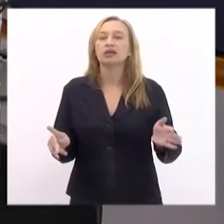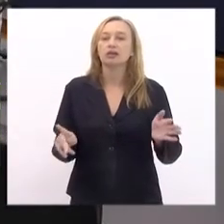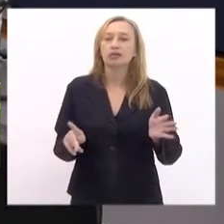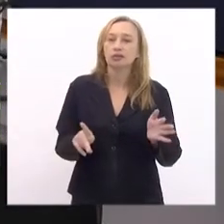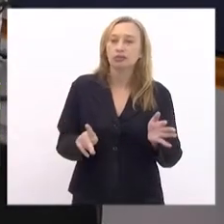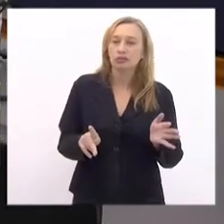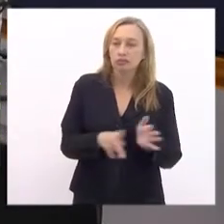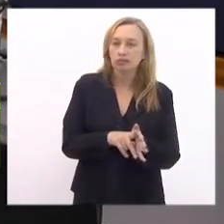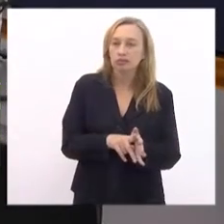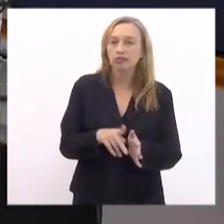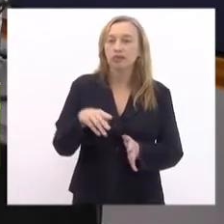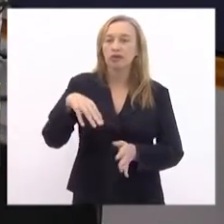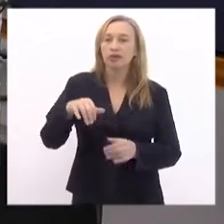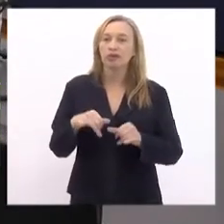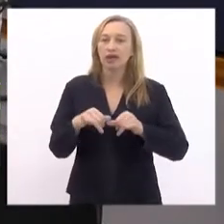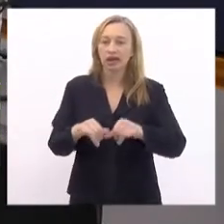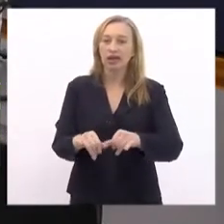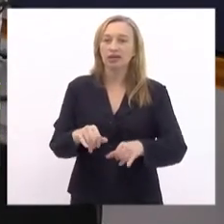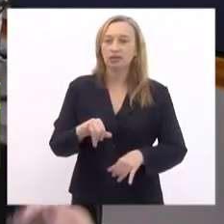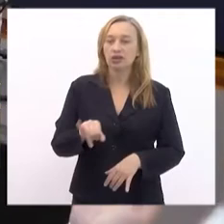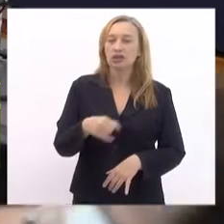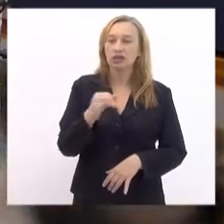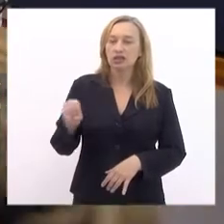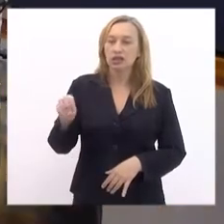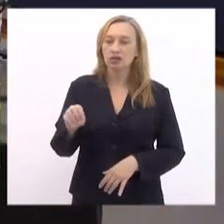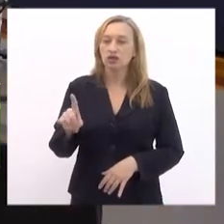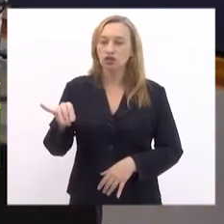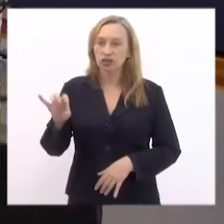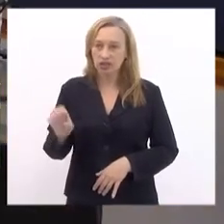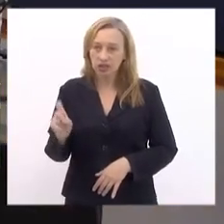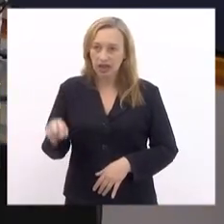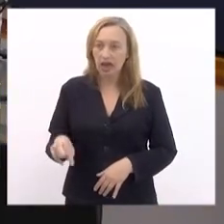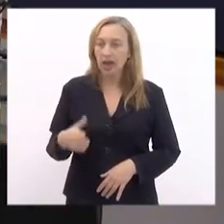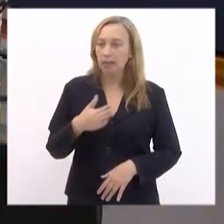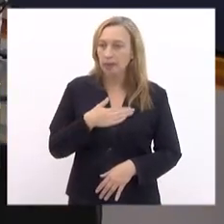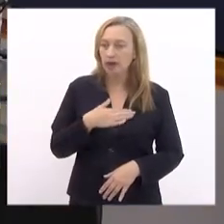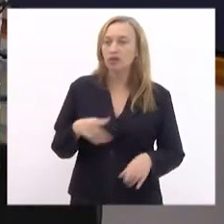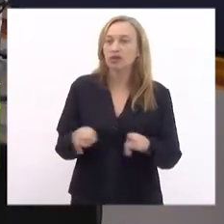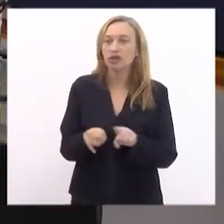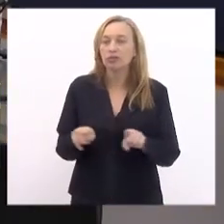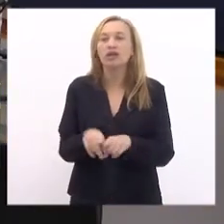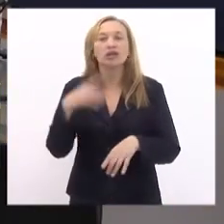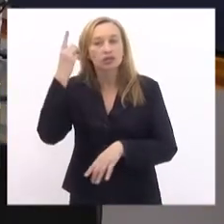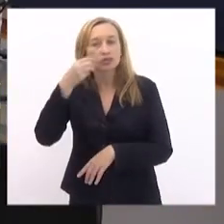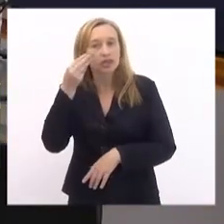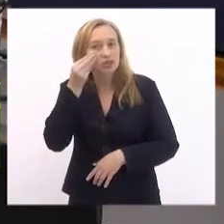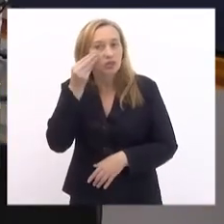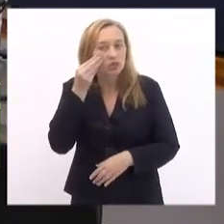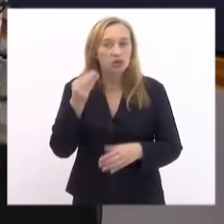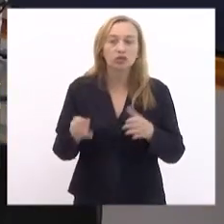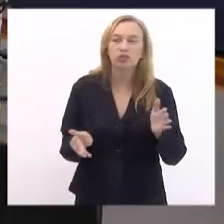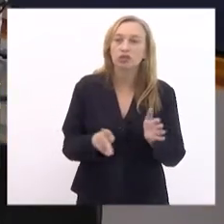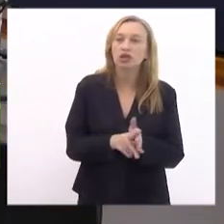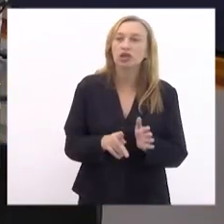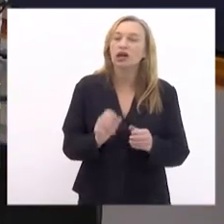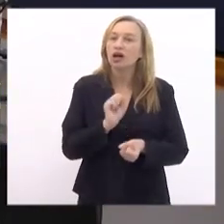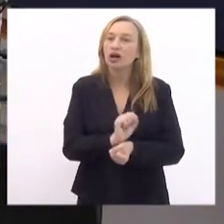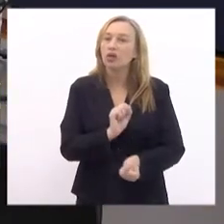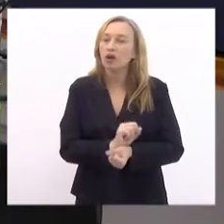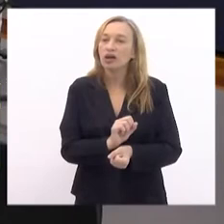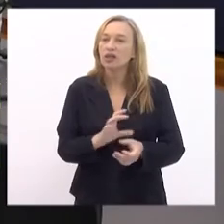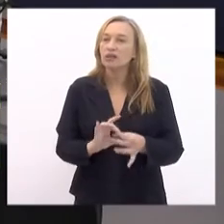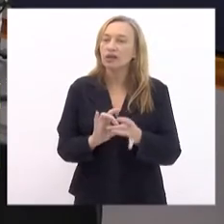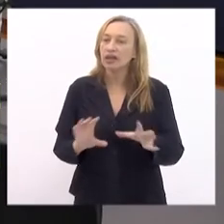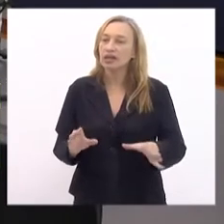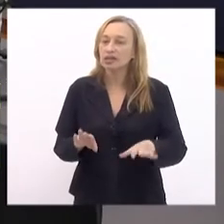nós conversamos, né, nós conseguimos aprová-lo aqui, é de minha autoria, de autoria também da deputada Mônica Francisco, aguardando ainda a sanção do